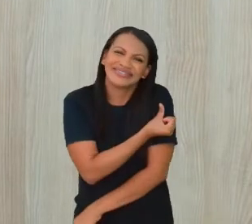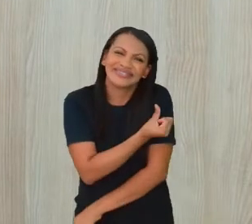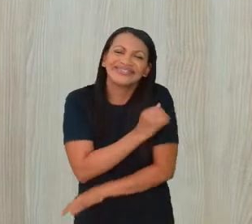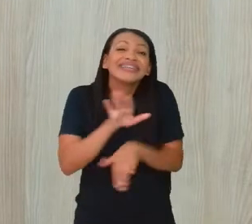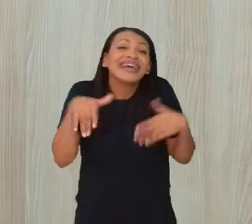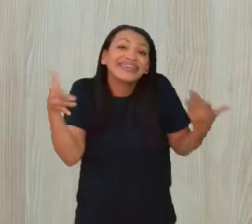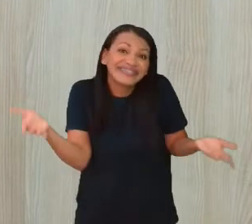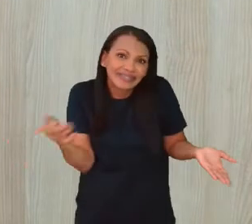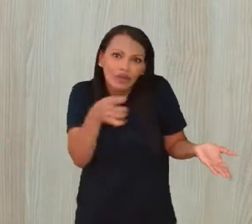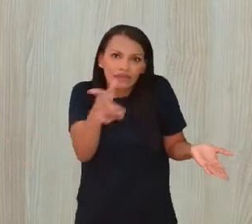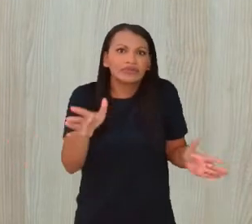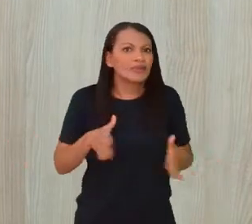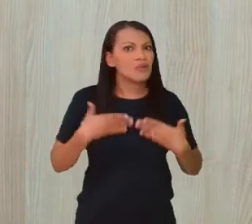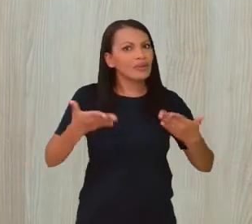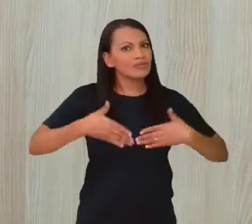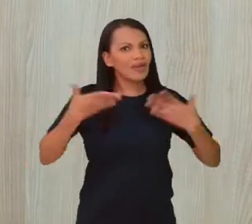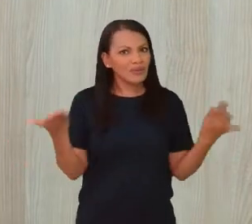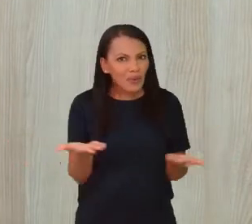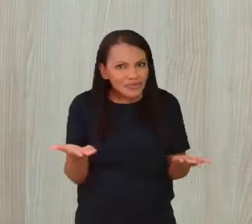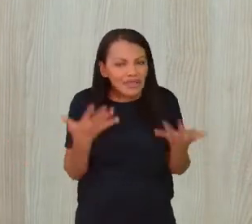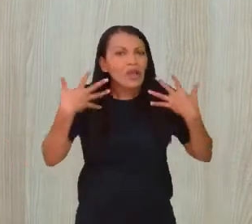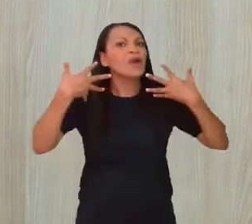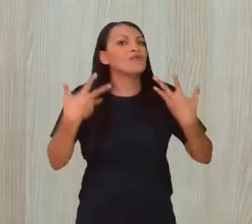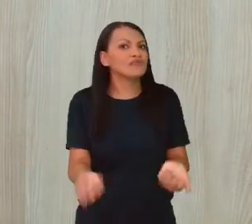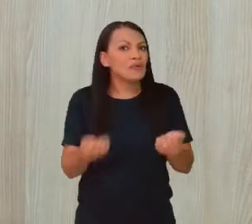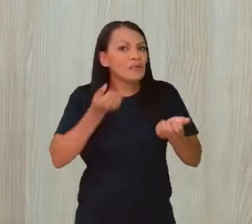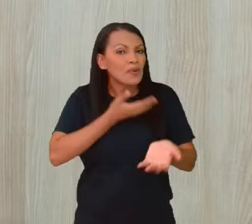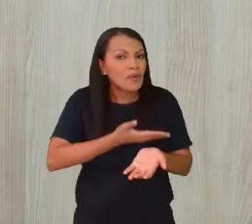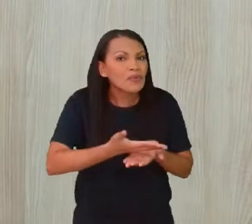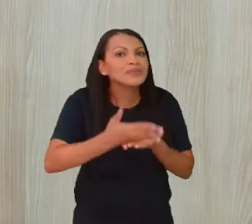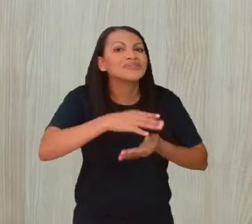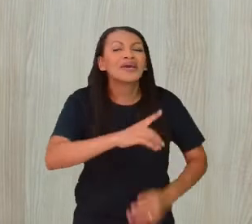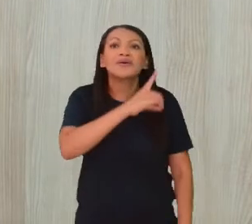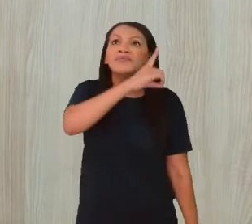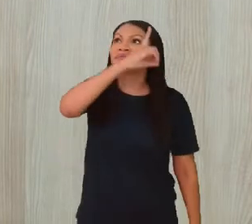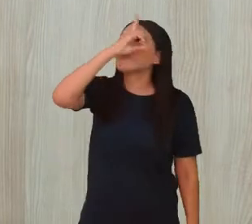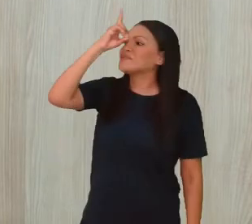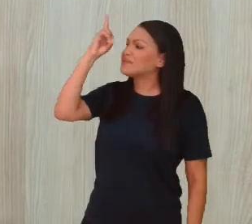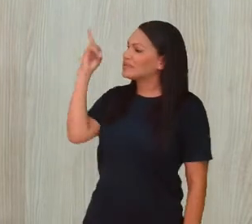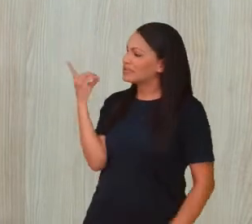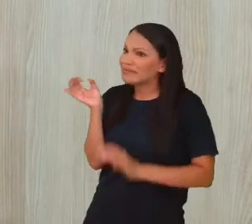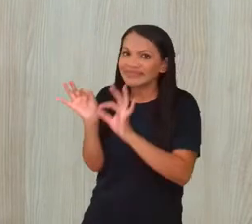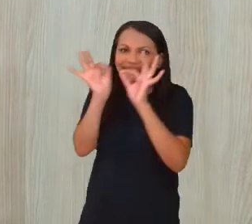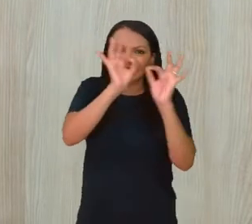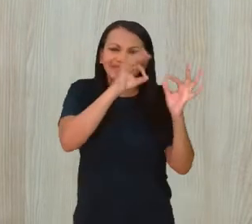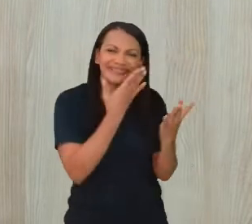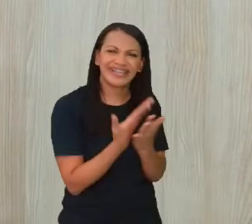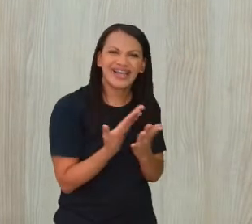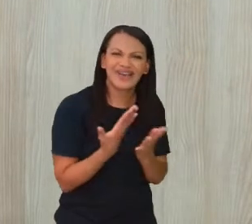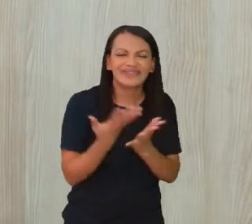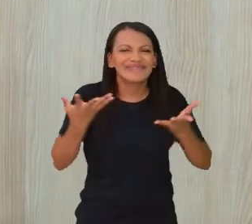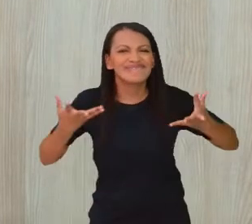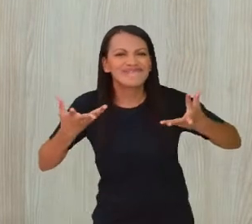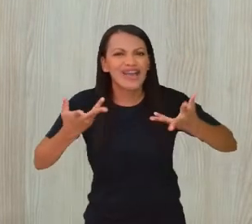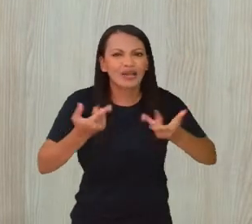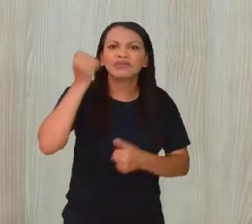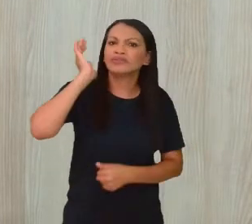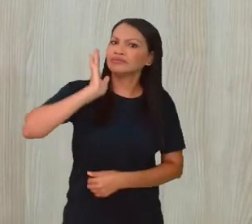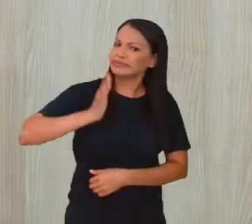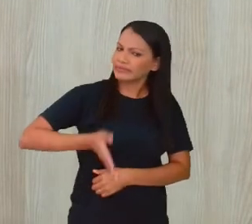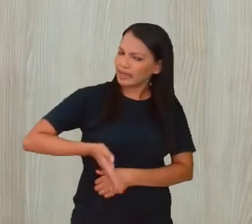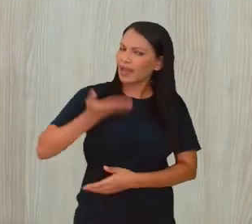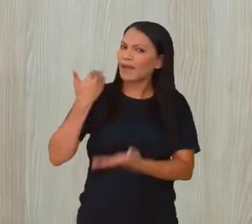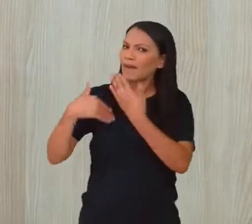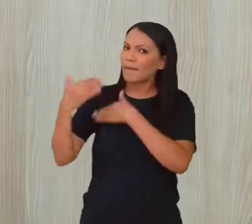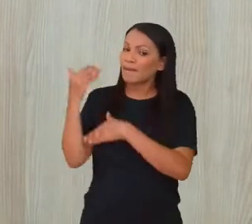aí? Estão empolgados hoje? Vamos lá, né? Começar esse dia assistindo essa aula aqui. Já foi a aula do